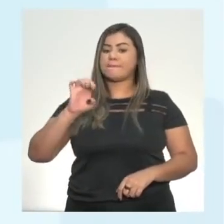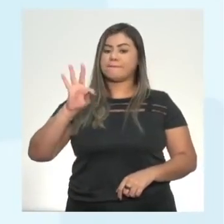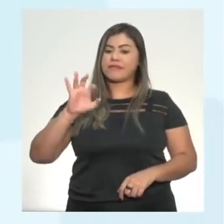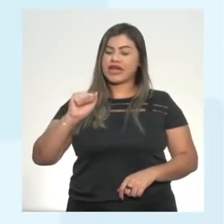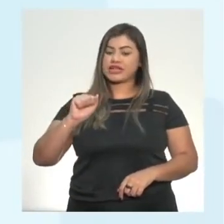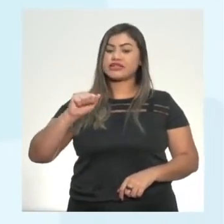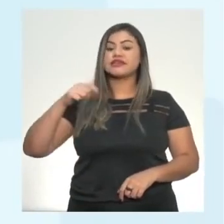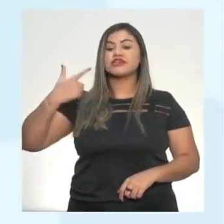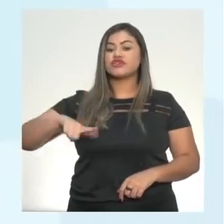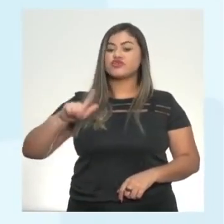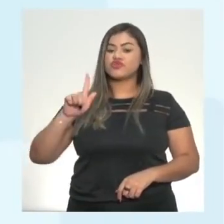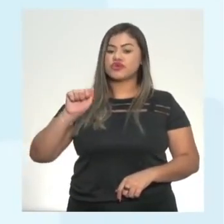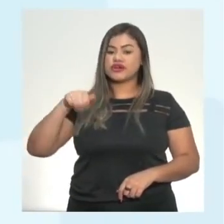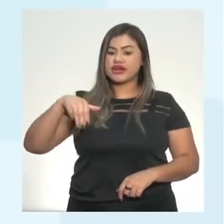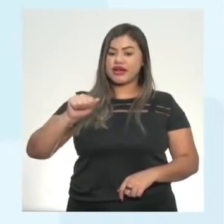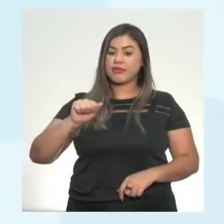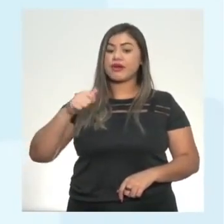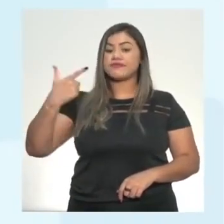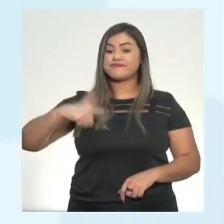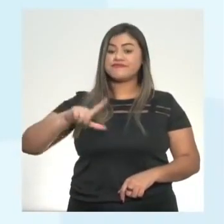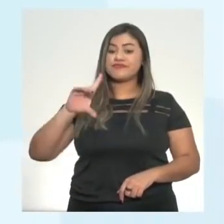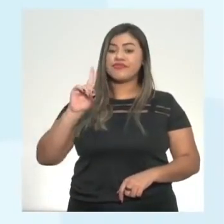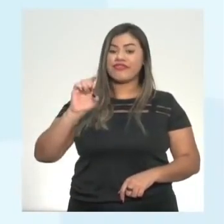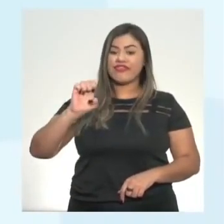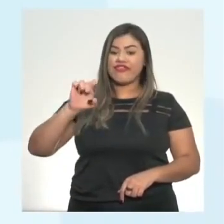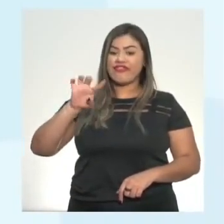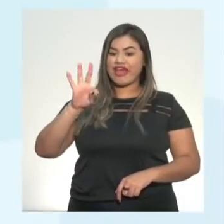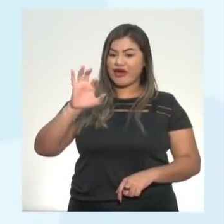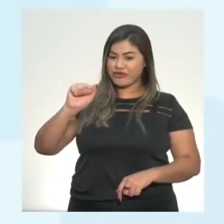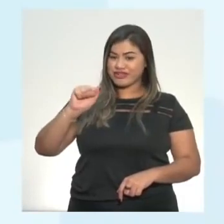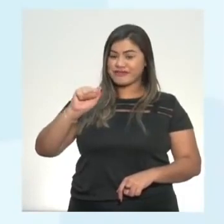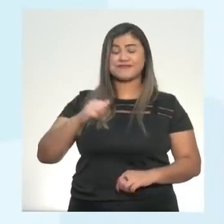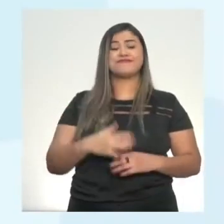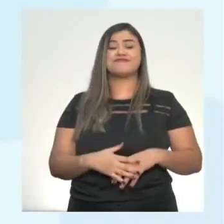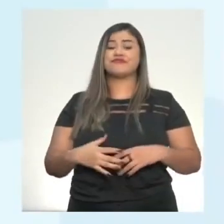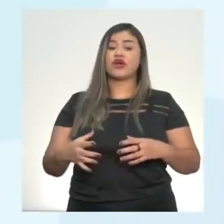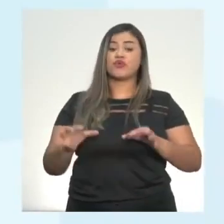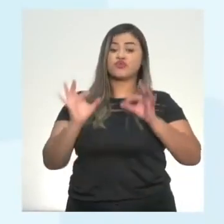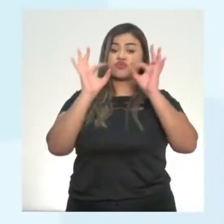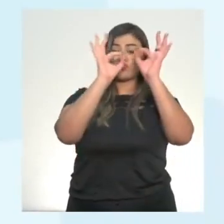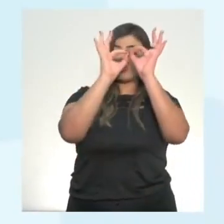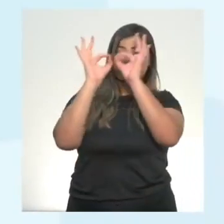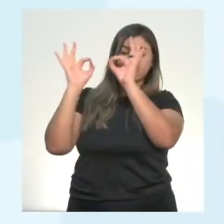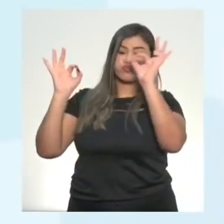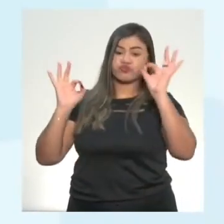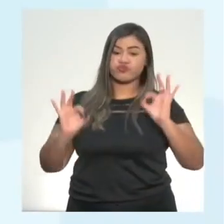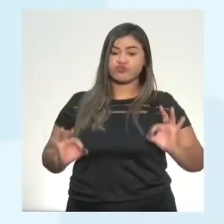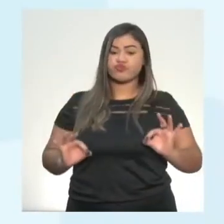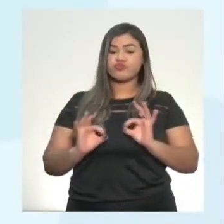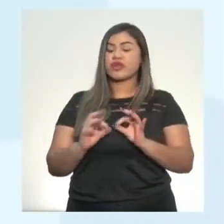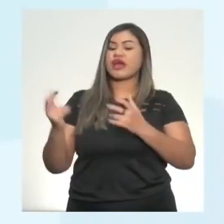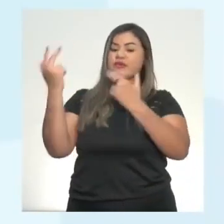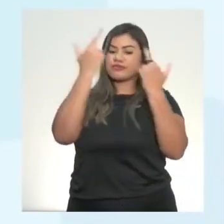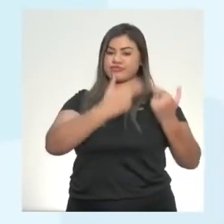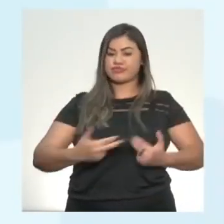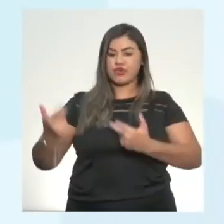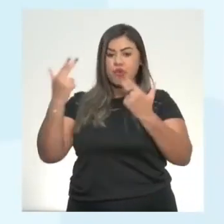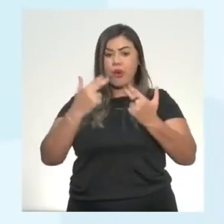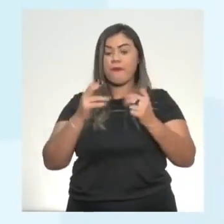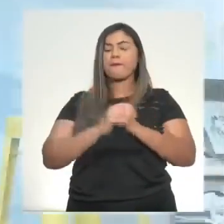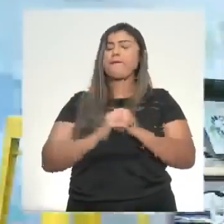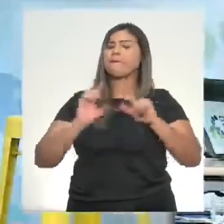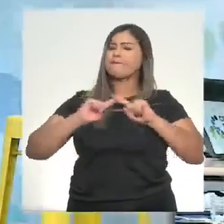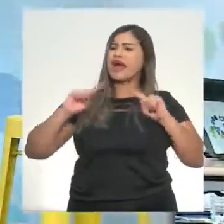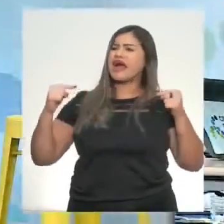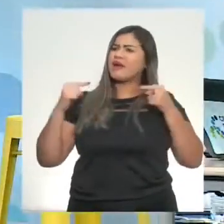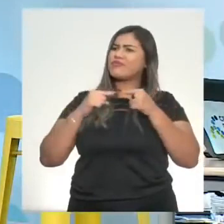o gama e o delta. Muito bem. Então, os ângulos correspondentes são semelhantes. Mas será que